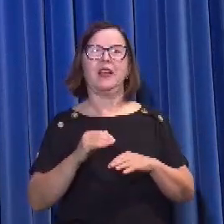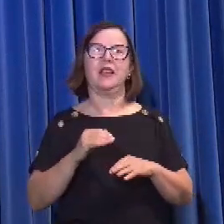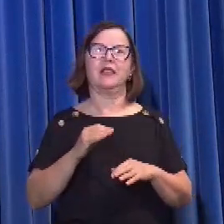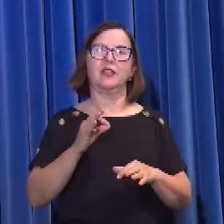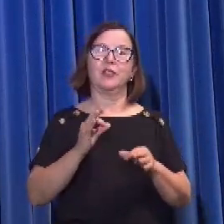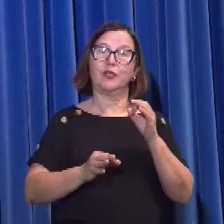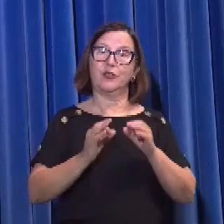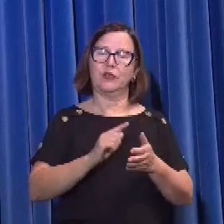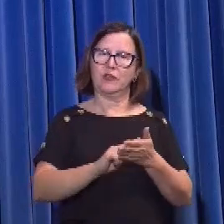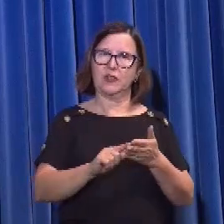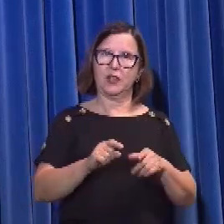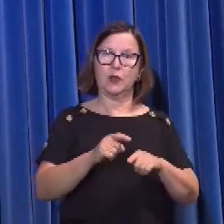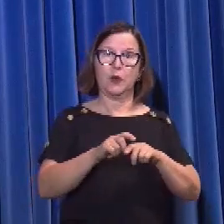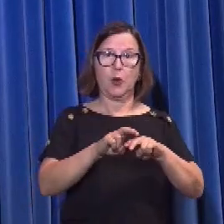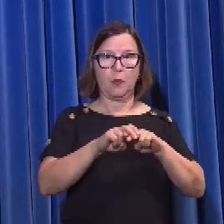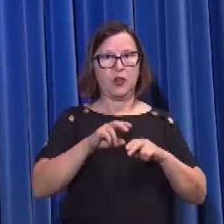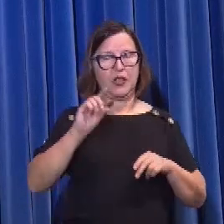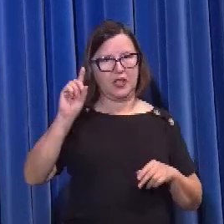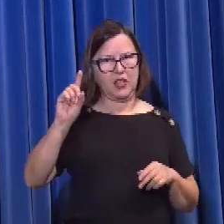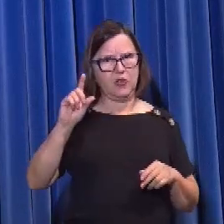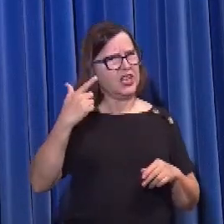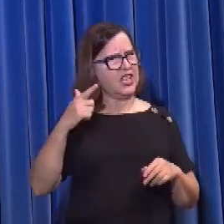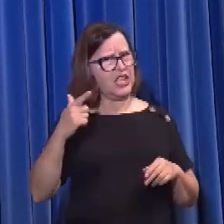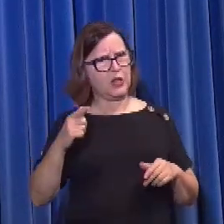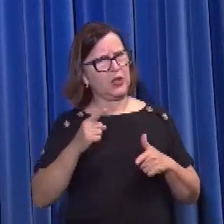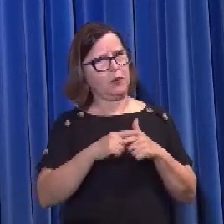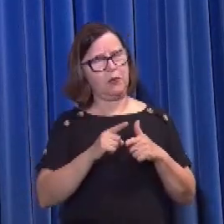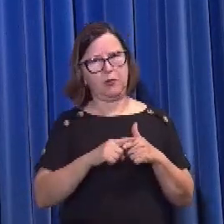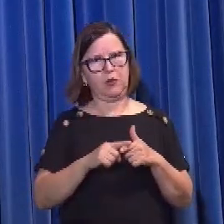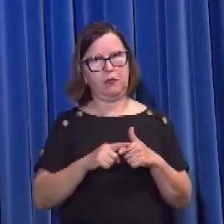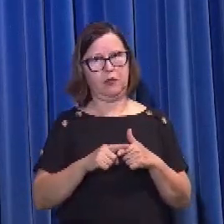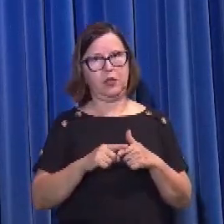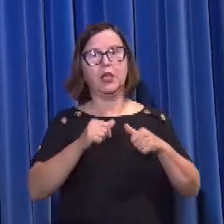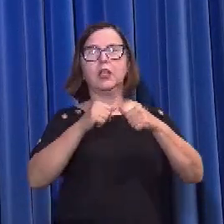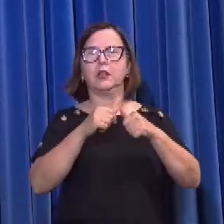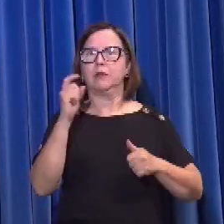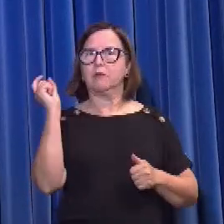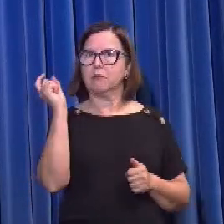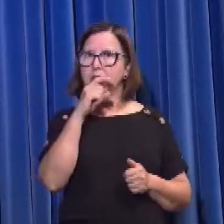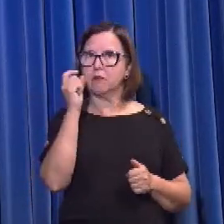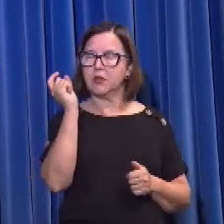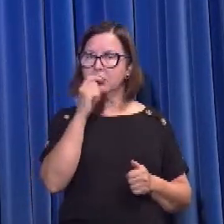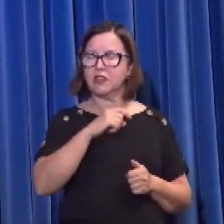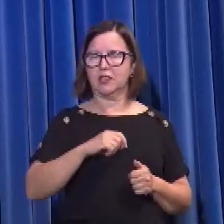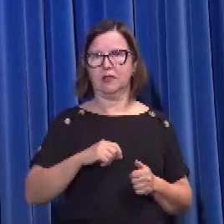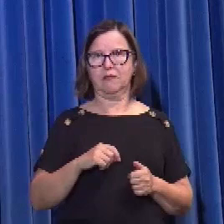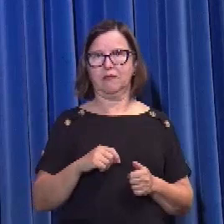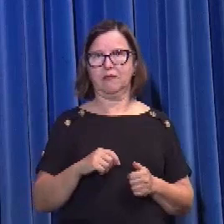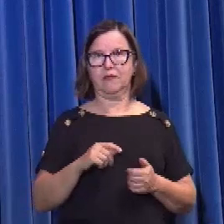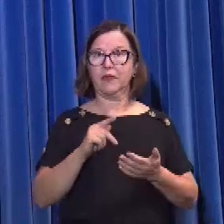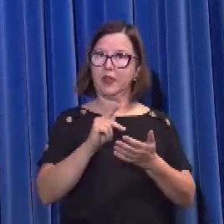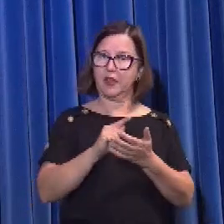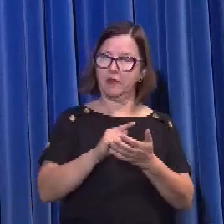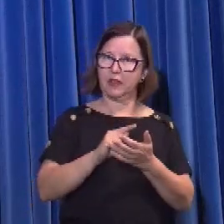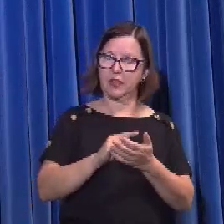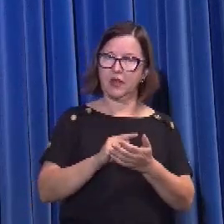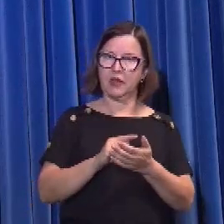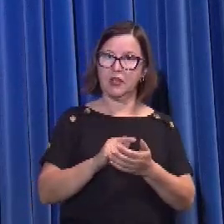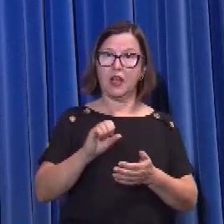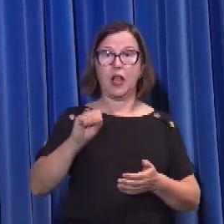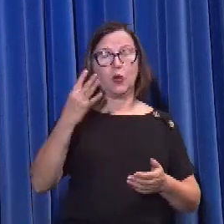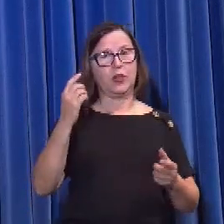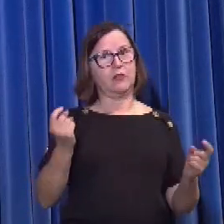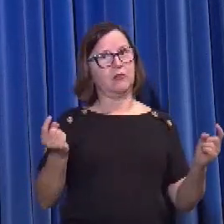não enfrentará perigo algum. Isso é uma grande mentira. Na verdade, acontece exatamente